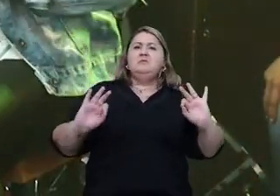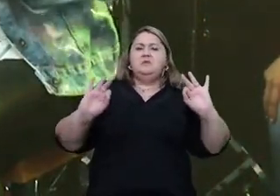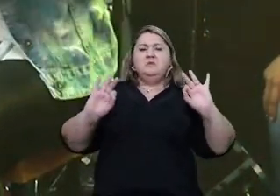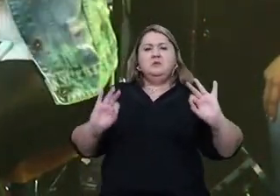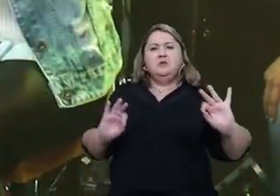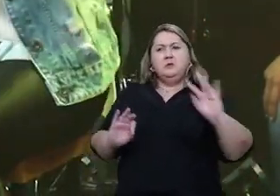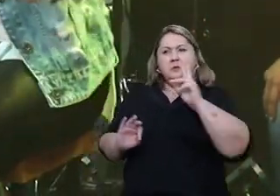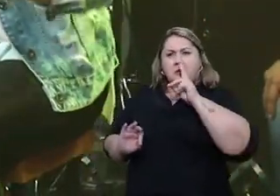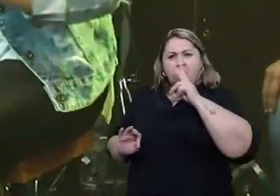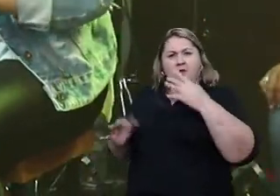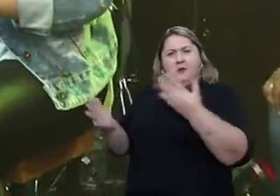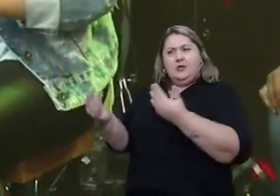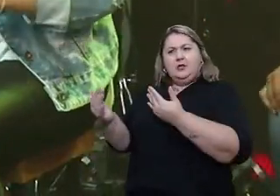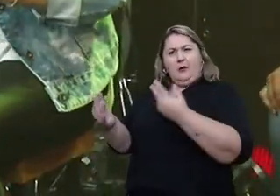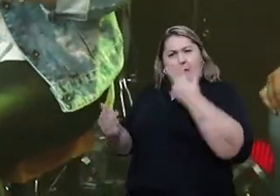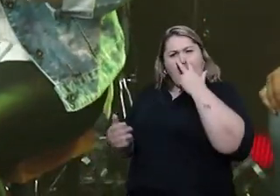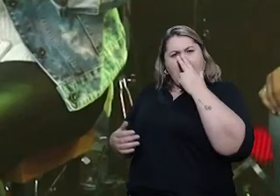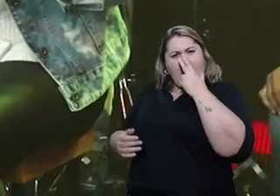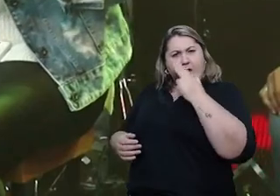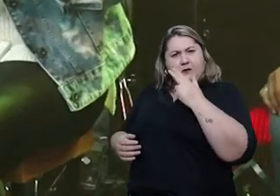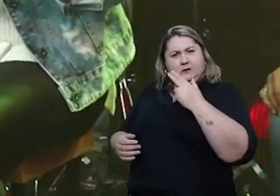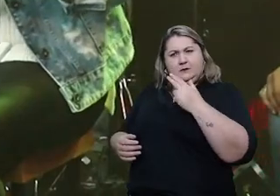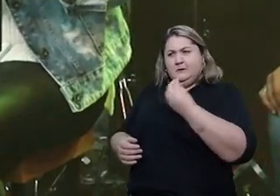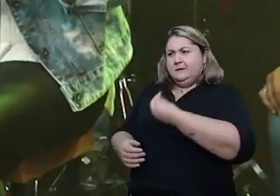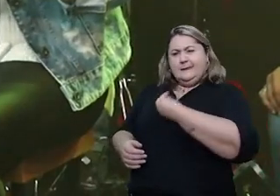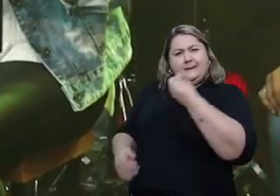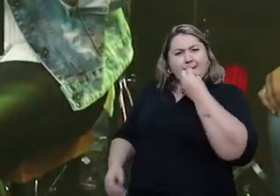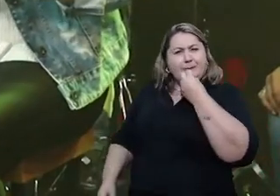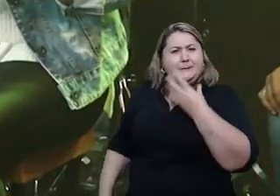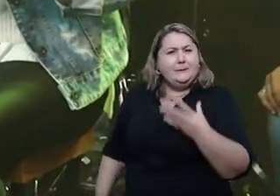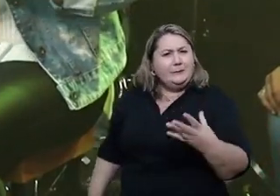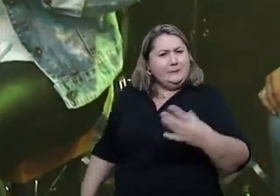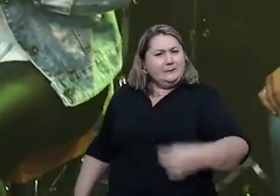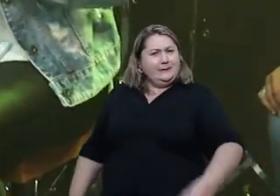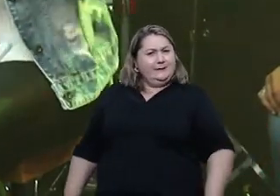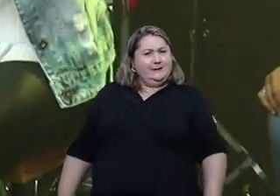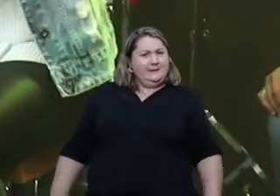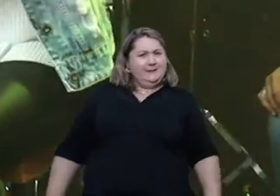Muito elegante, mas jovem, tão cheia de vida.